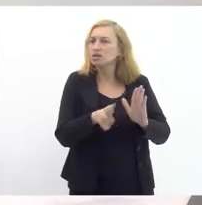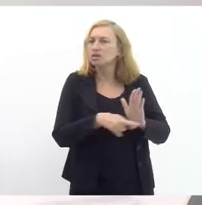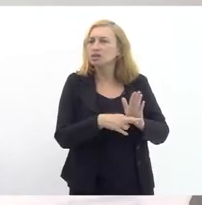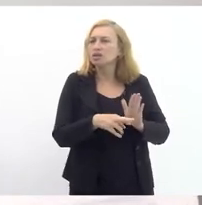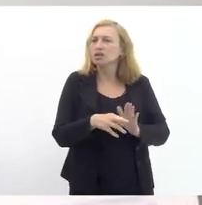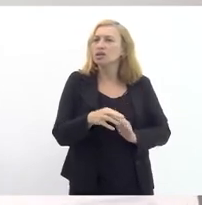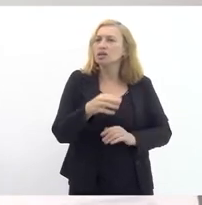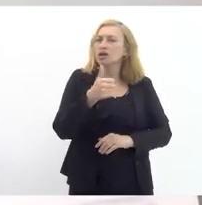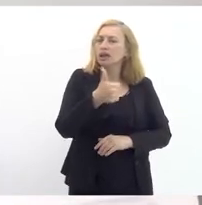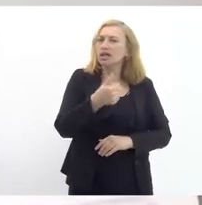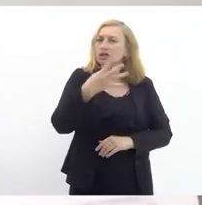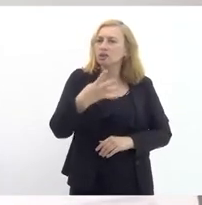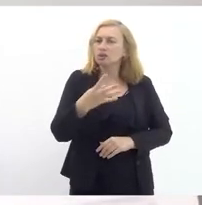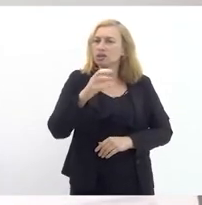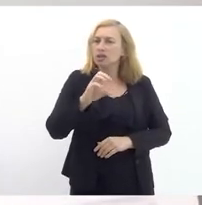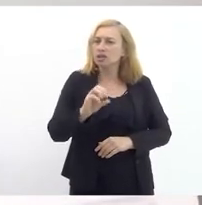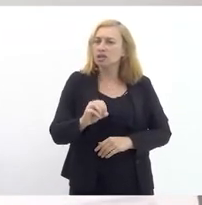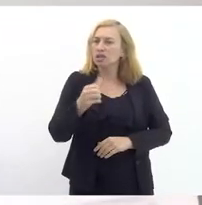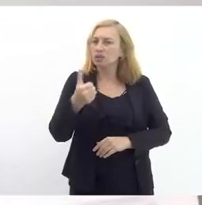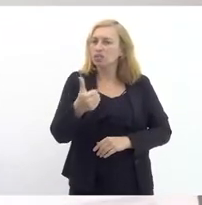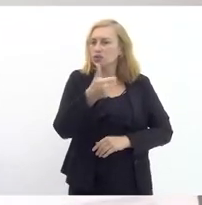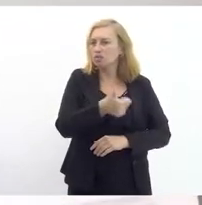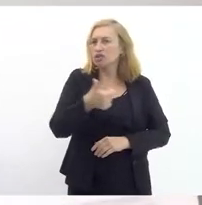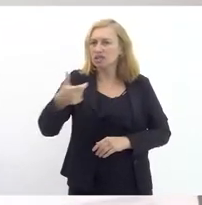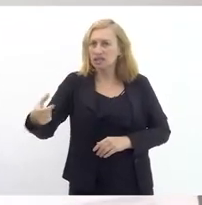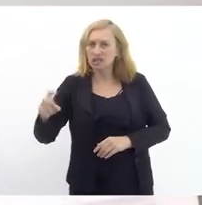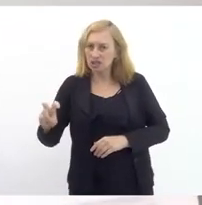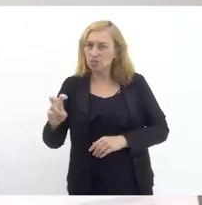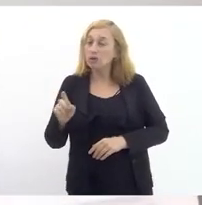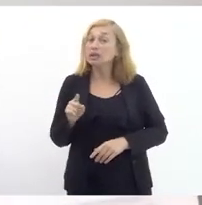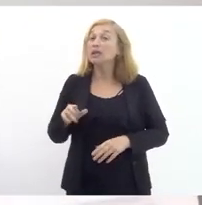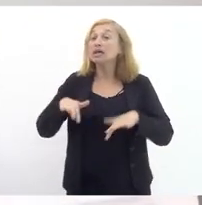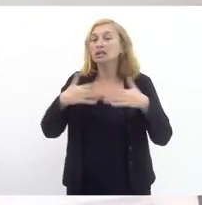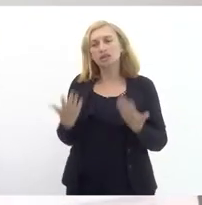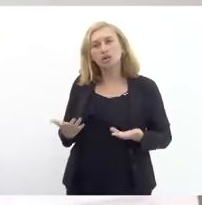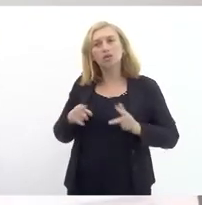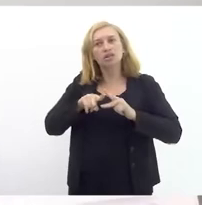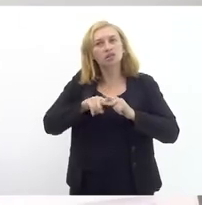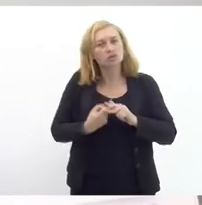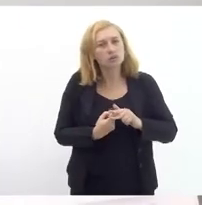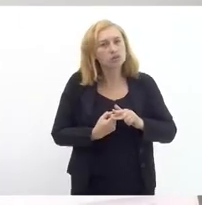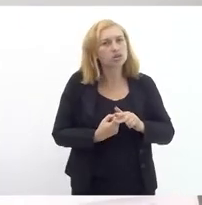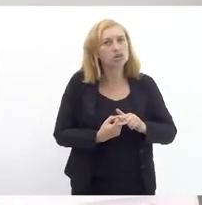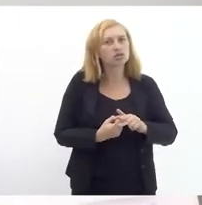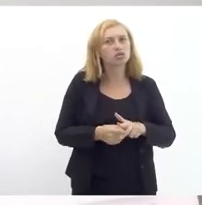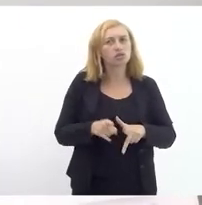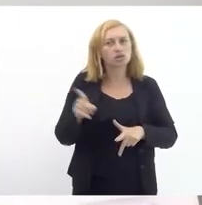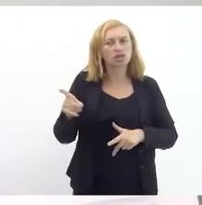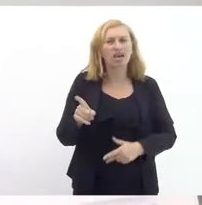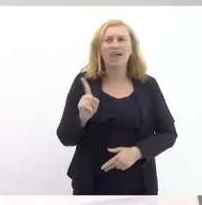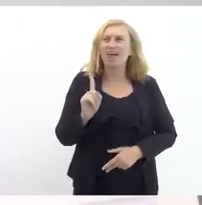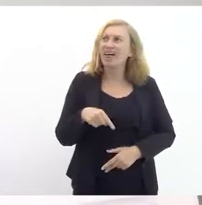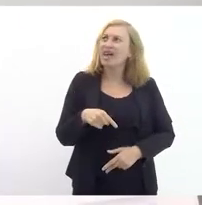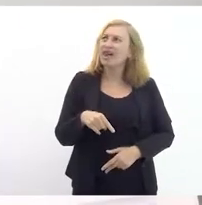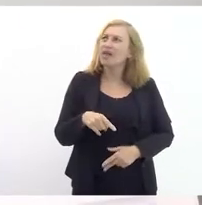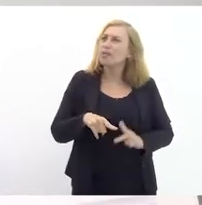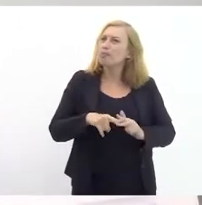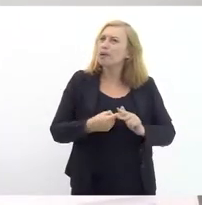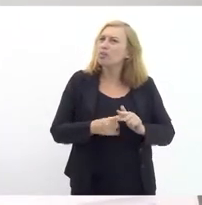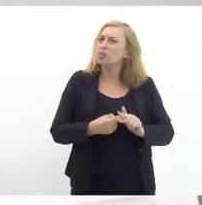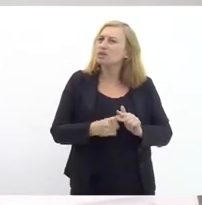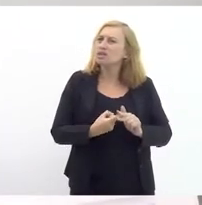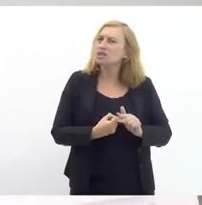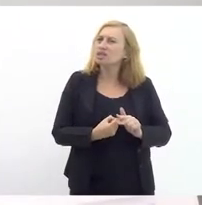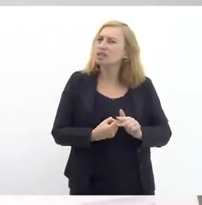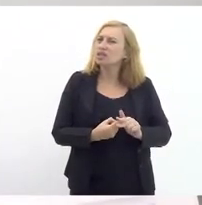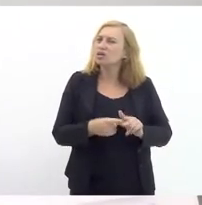de 2005. Então, esse termo de ajuste de conduta, Lucinha, é para ajustar